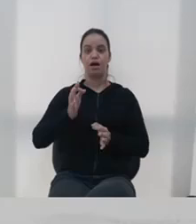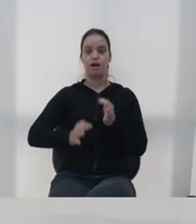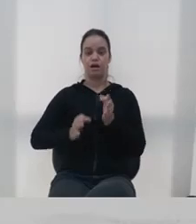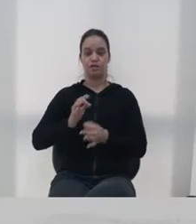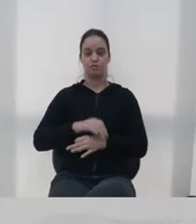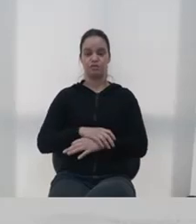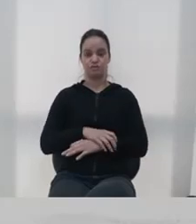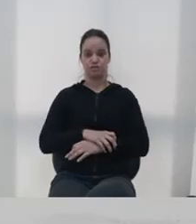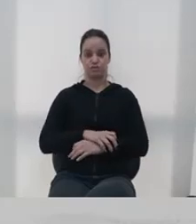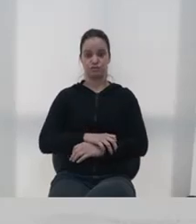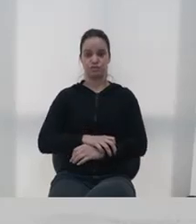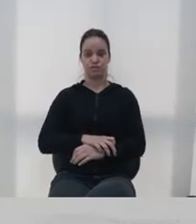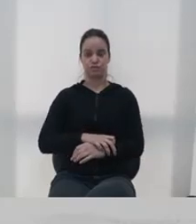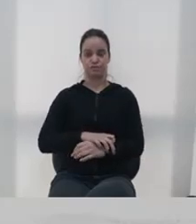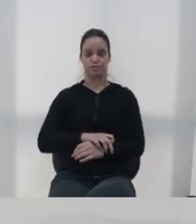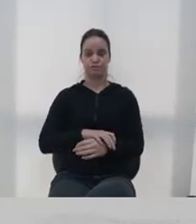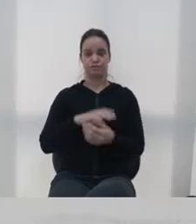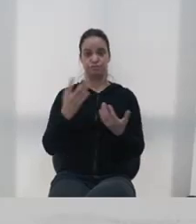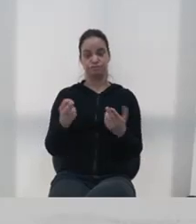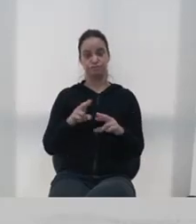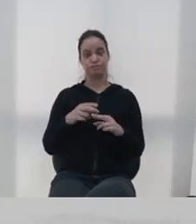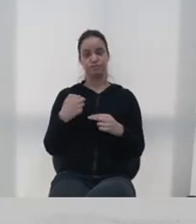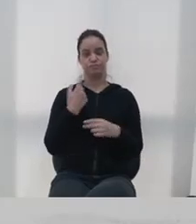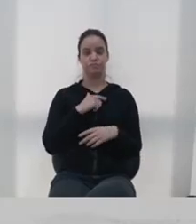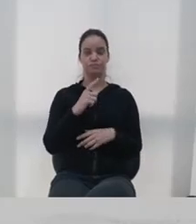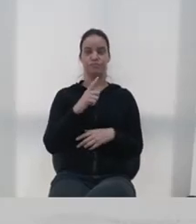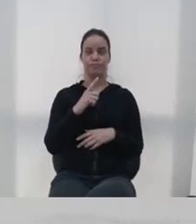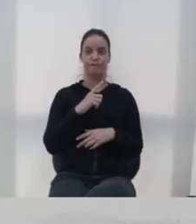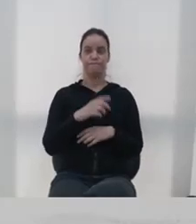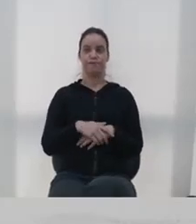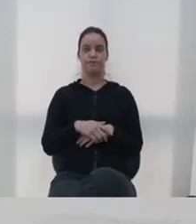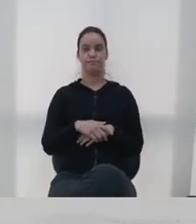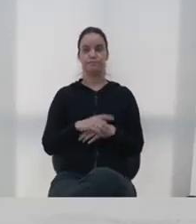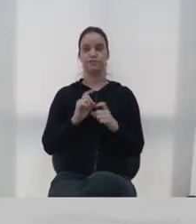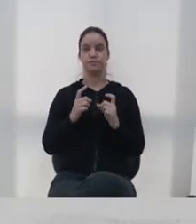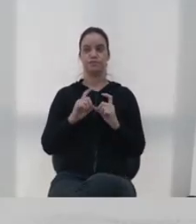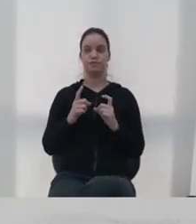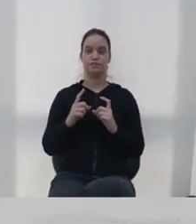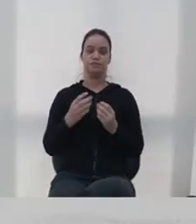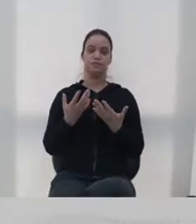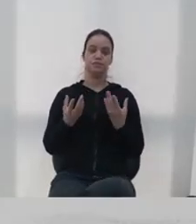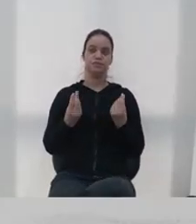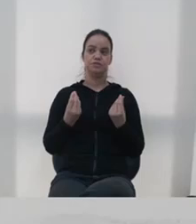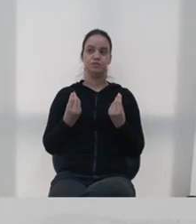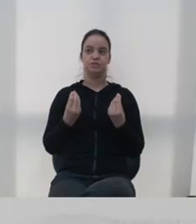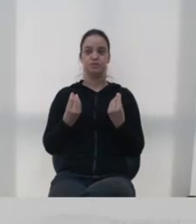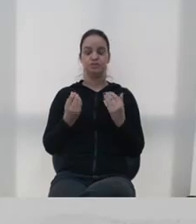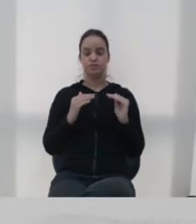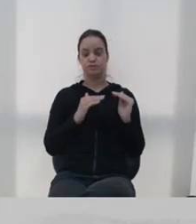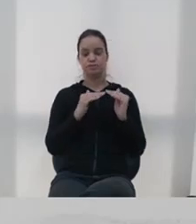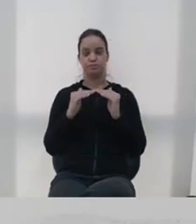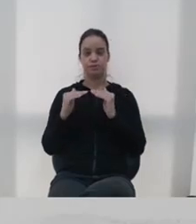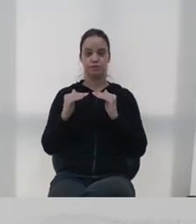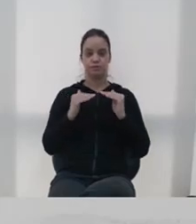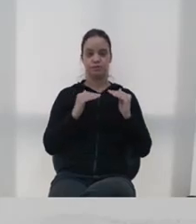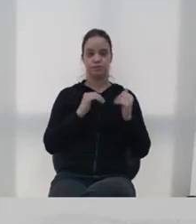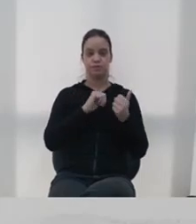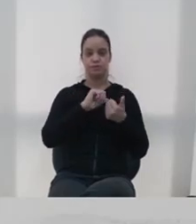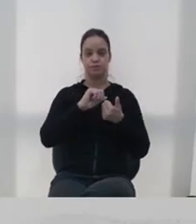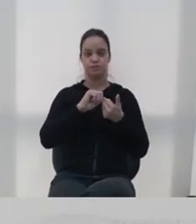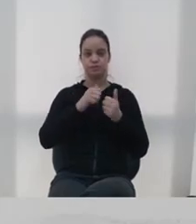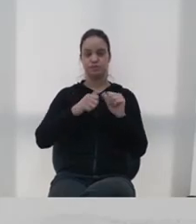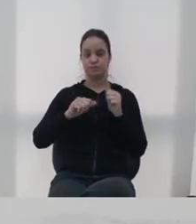pela Constituição de necessitados, por isso nós temos uma organização interna de padronização de avaliação financeira